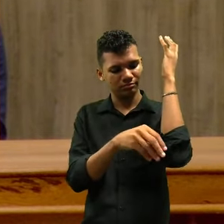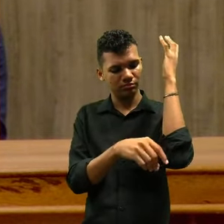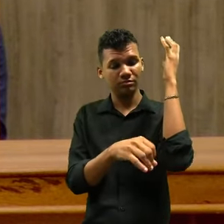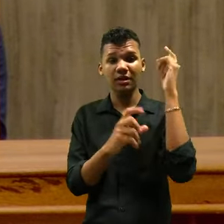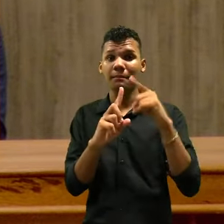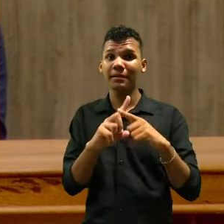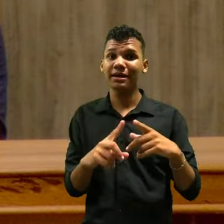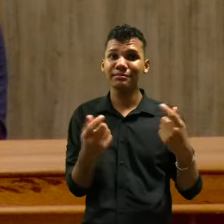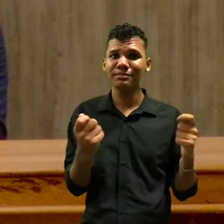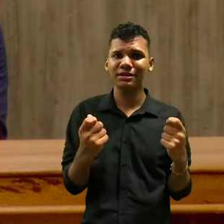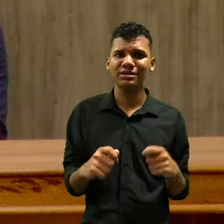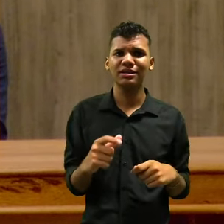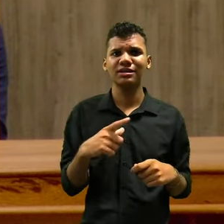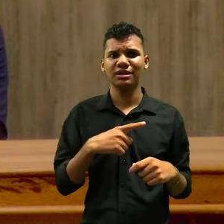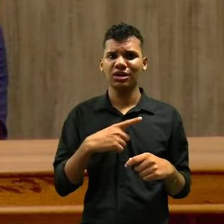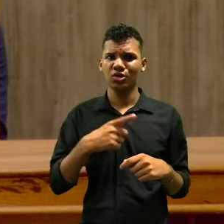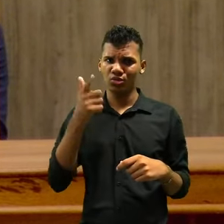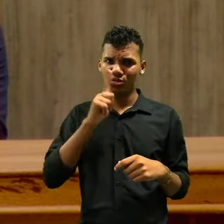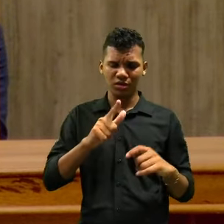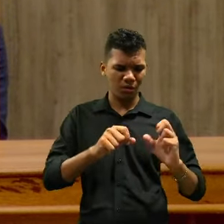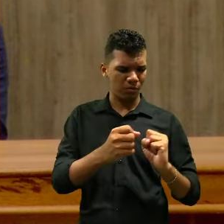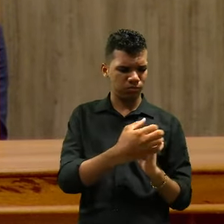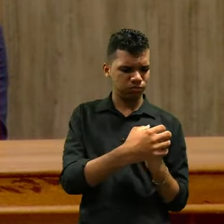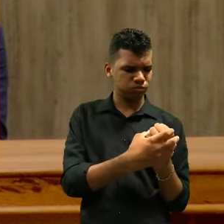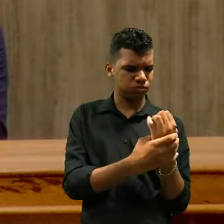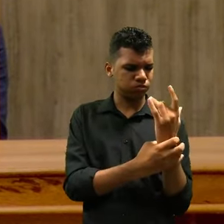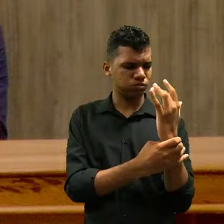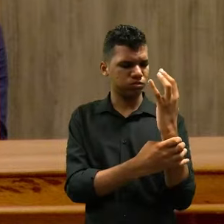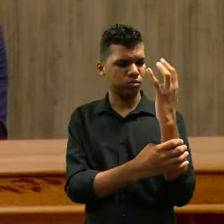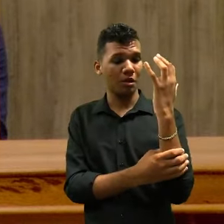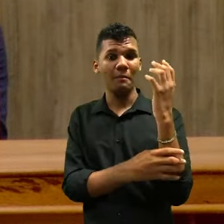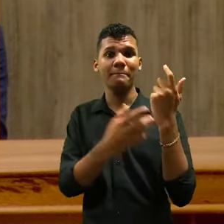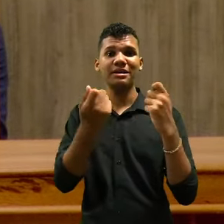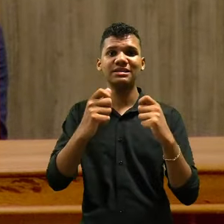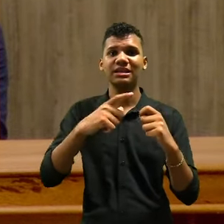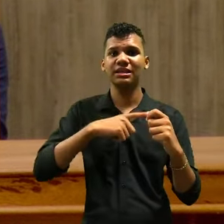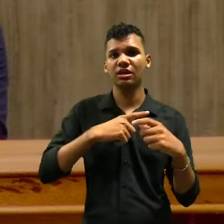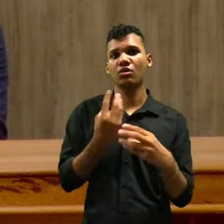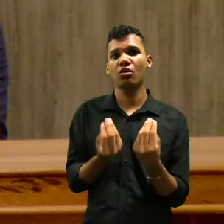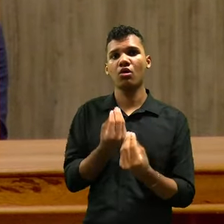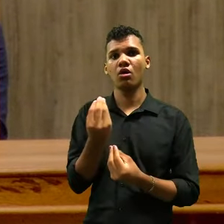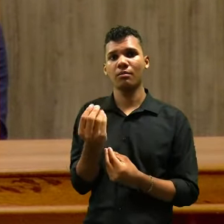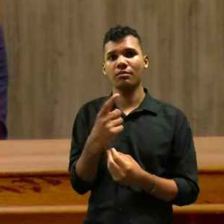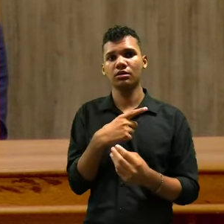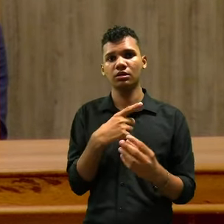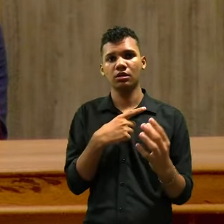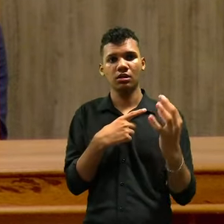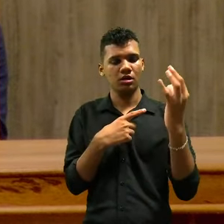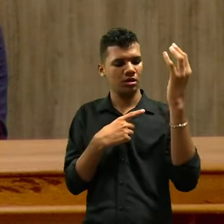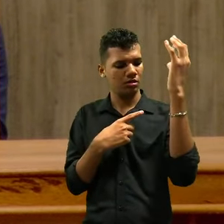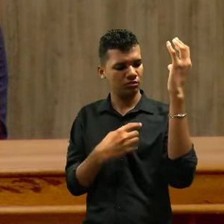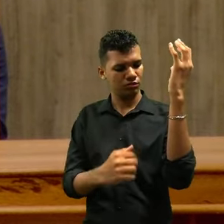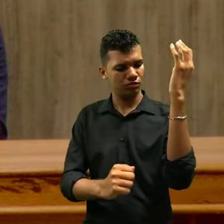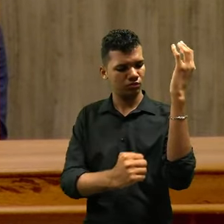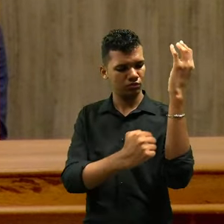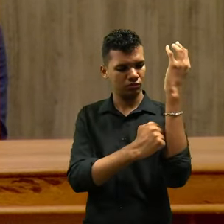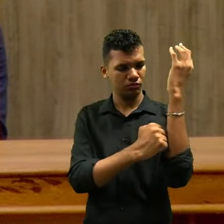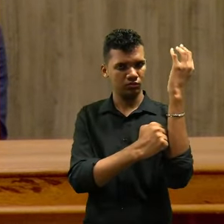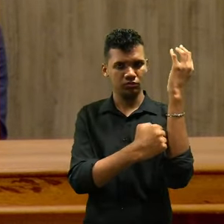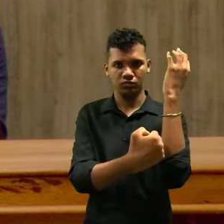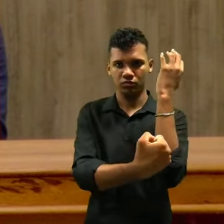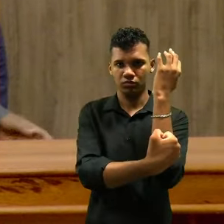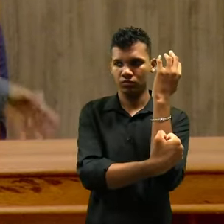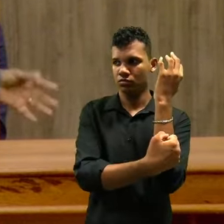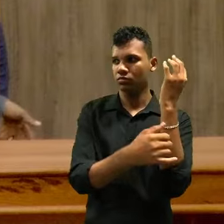planta pelo menos se levantar colocar um pau que é um encosto é por isso que tem crente na